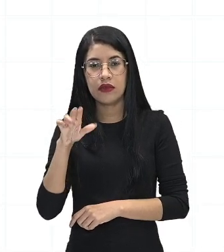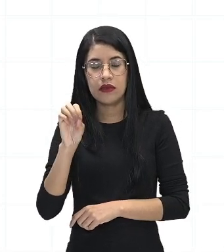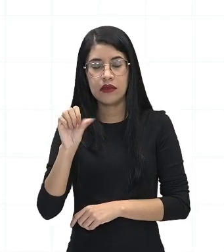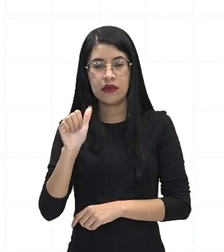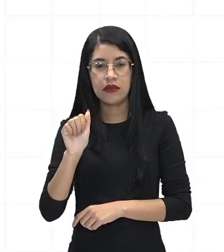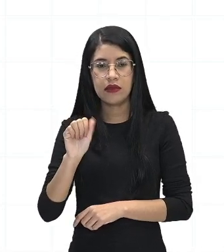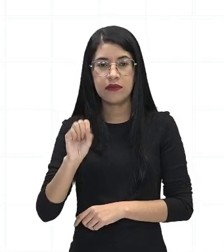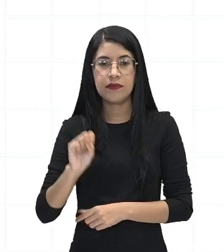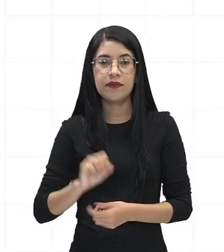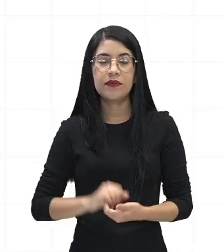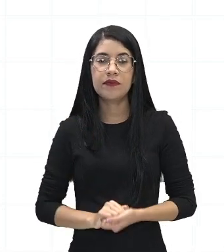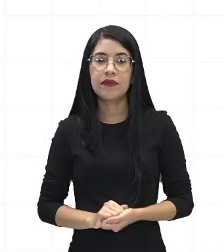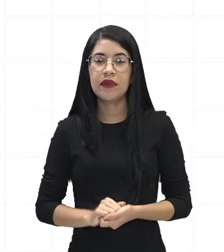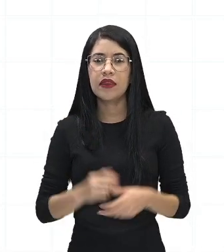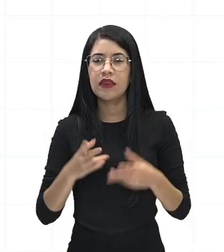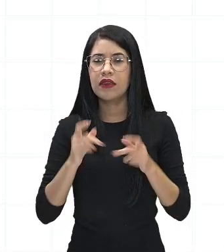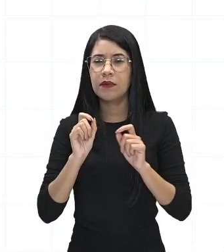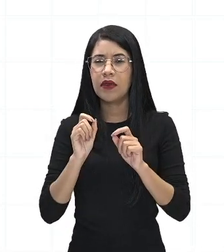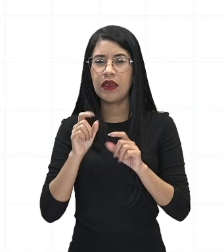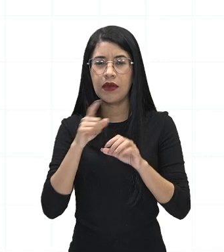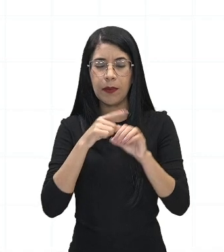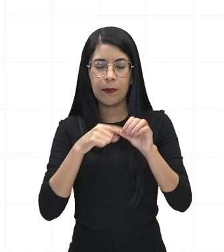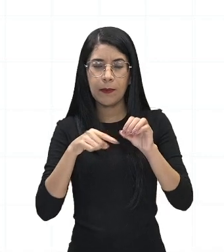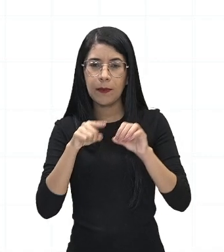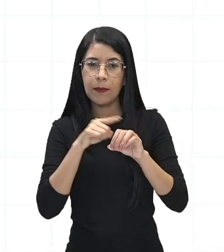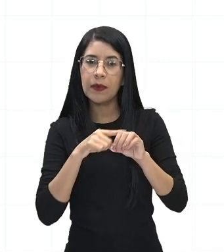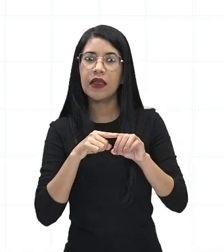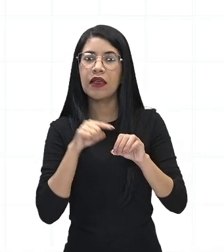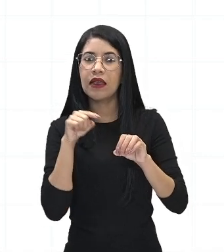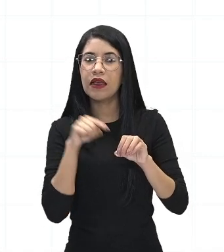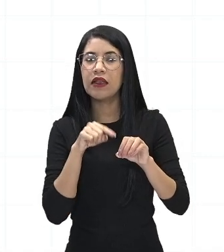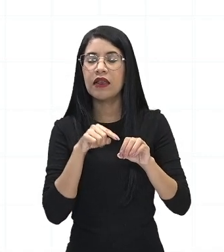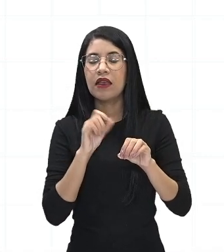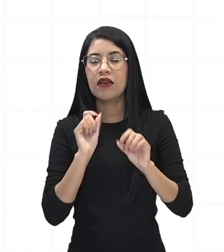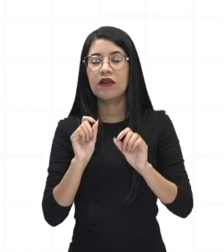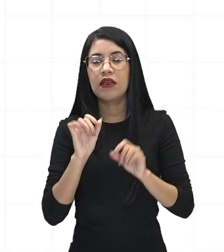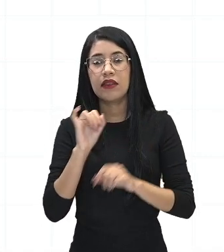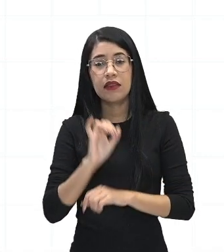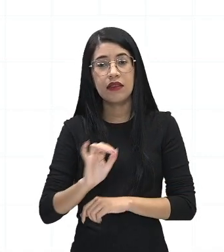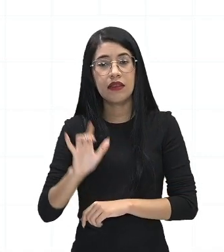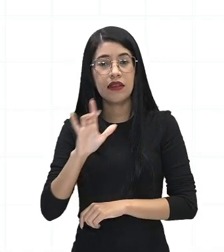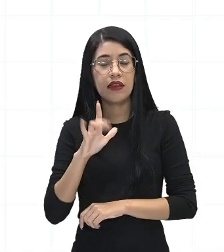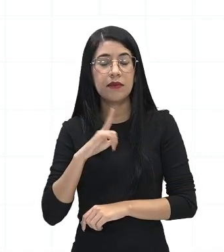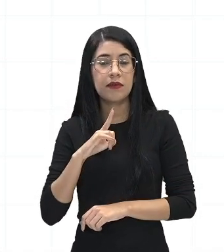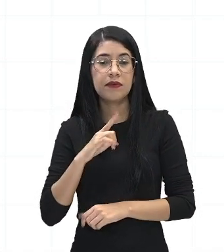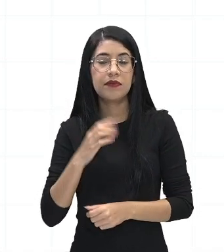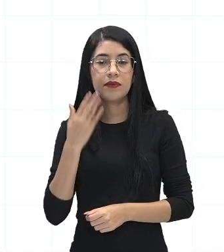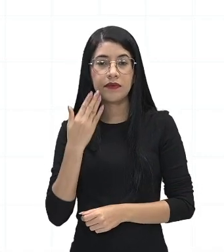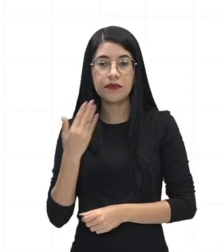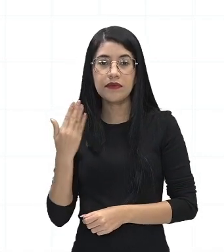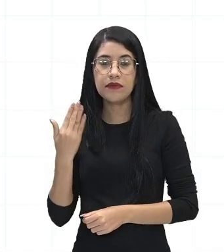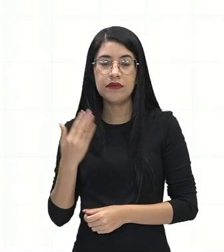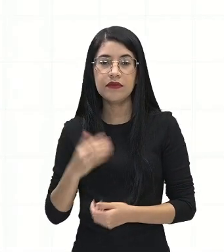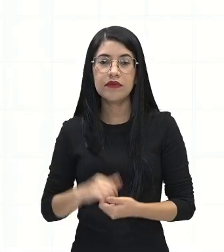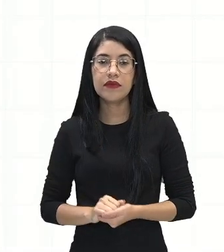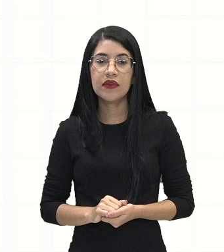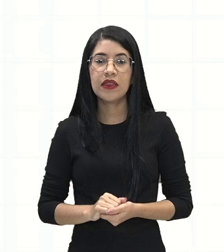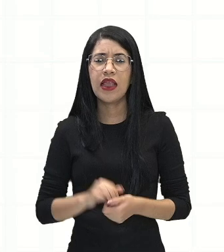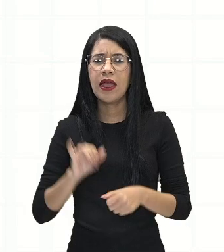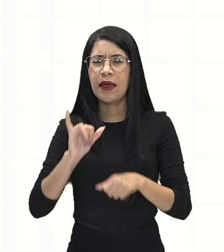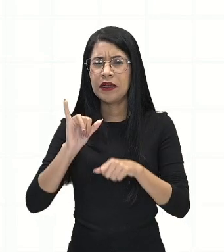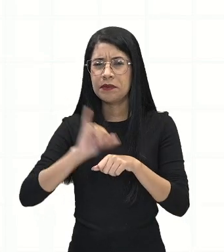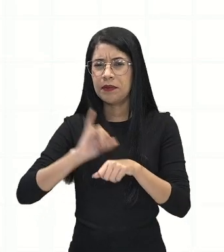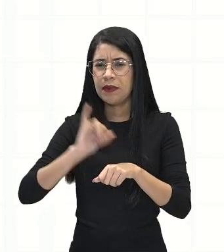Você observa aí que as polias, também chamadas de roldanas, são esses objetos aí metálicos, geralmente,